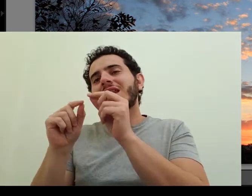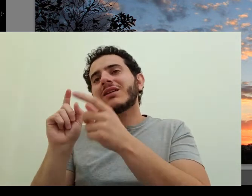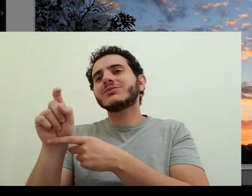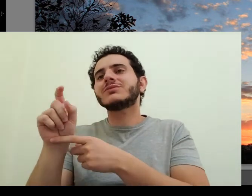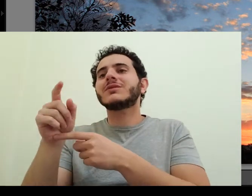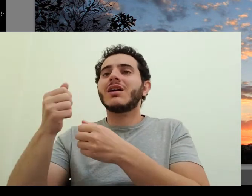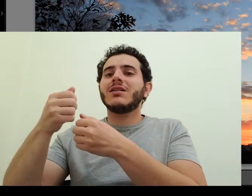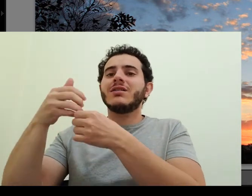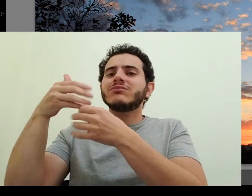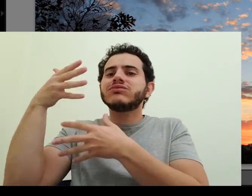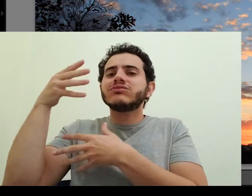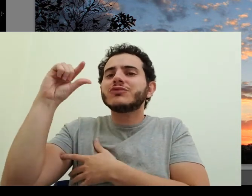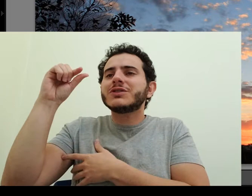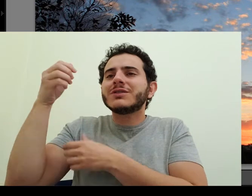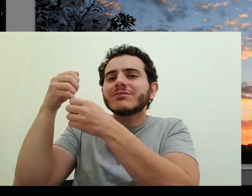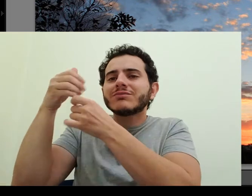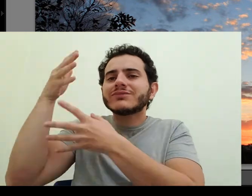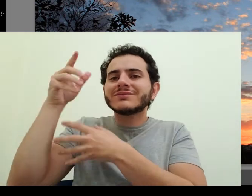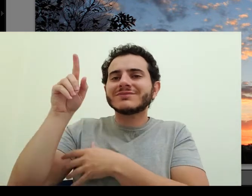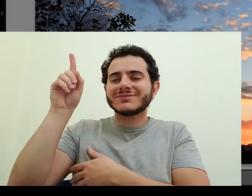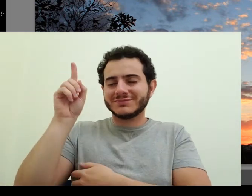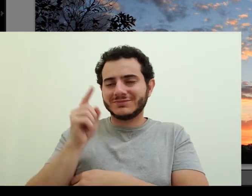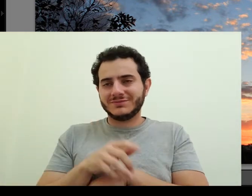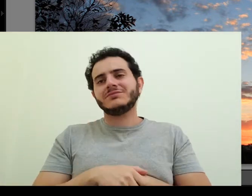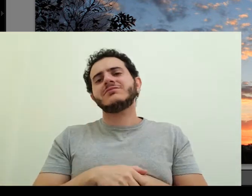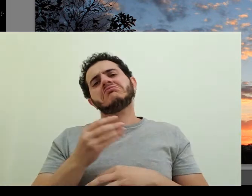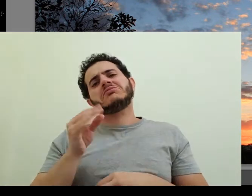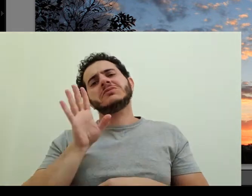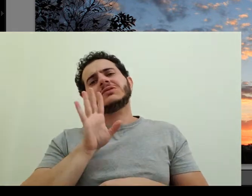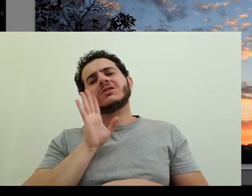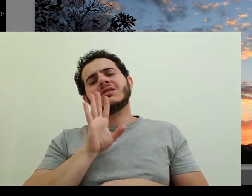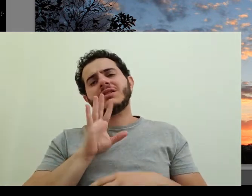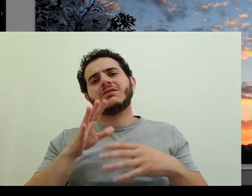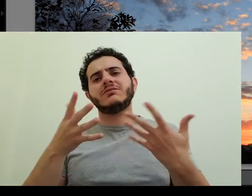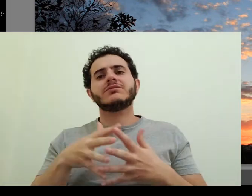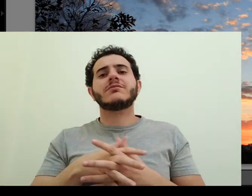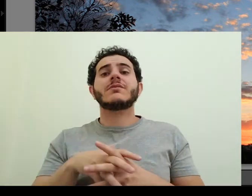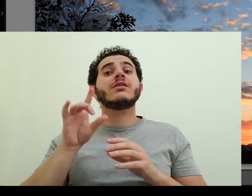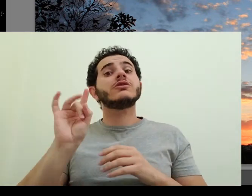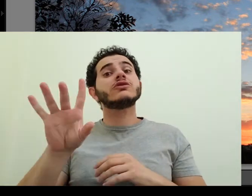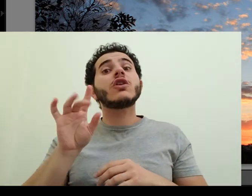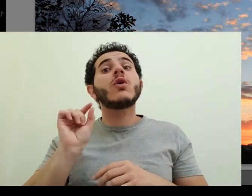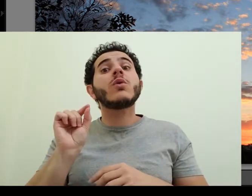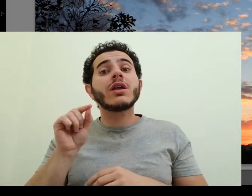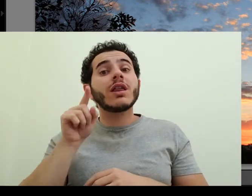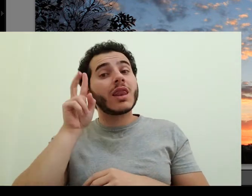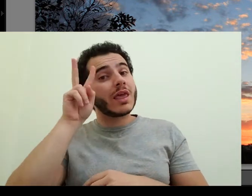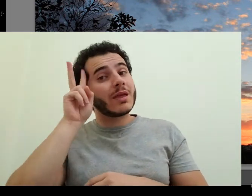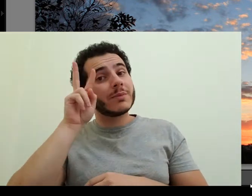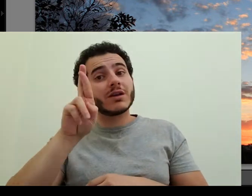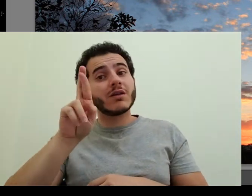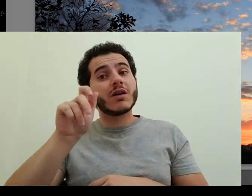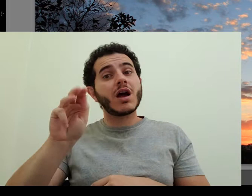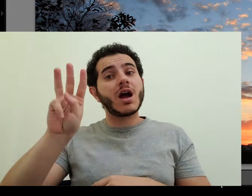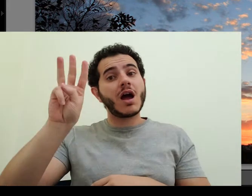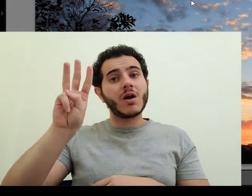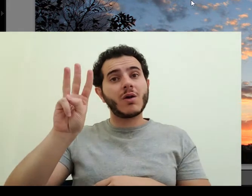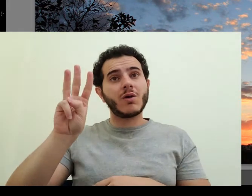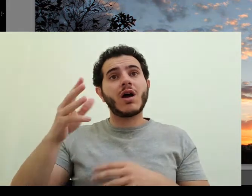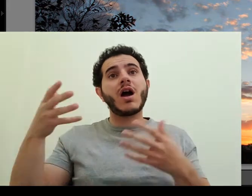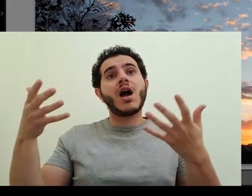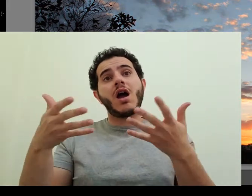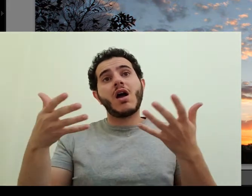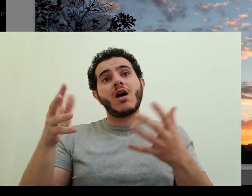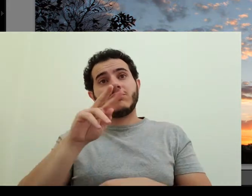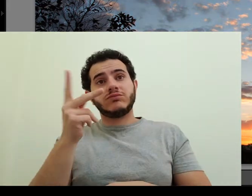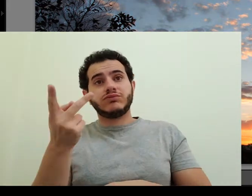Padrão e Câmera Retrato, são os meus favoritos. Então isso daqui é uma coisa que só existe no RAW, quer ver? Ó, vou mudar para o arquivo JPEG.